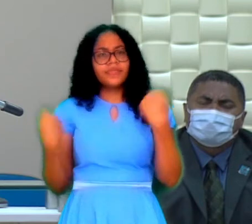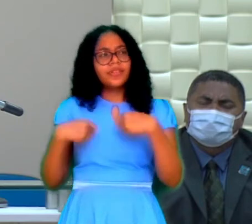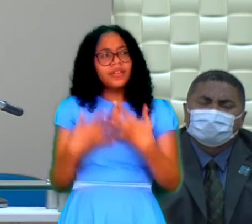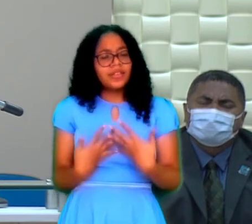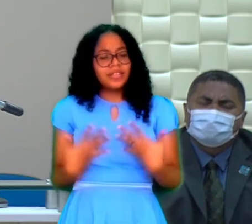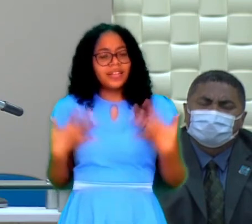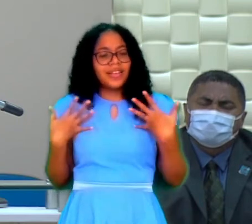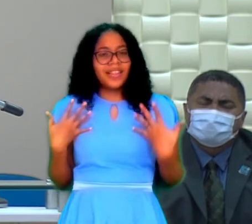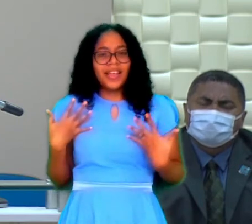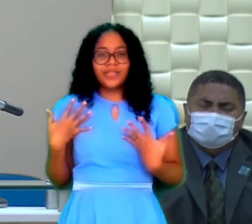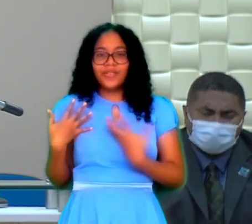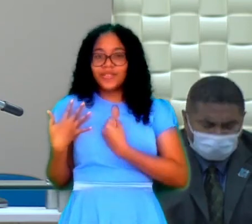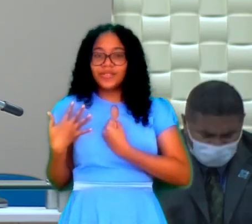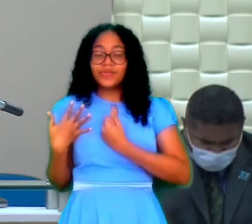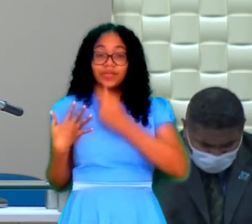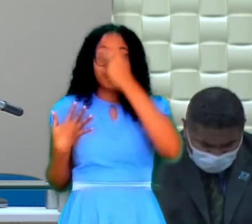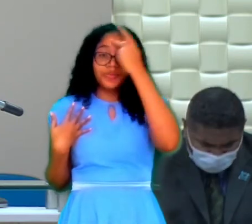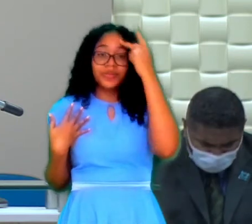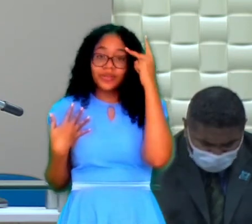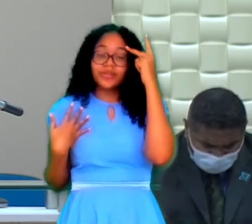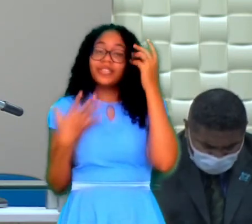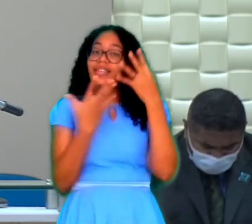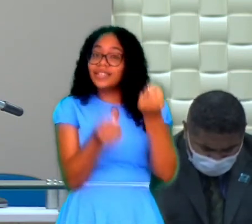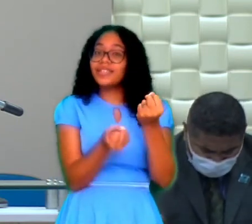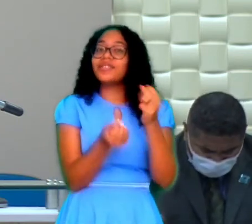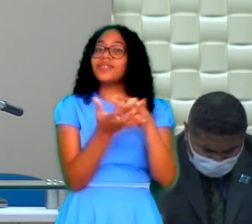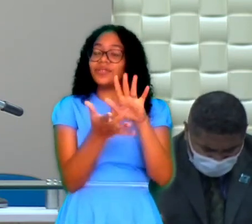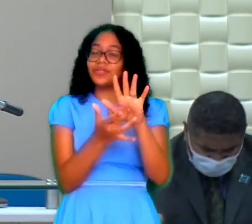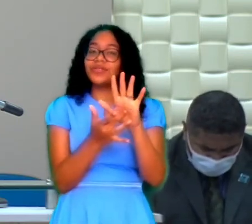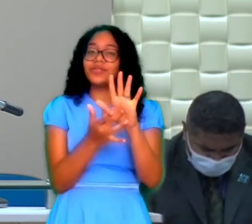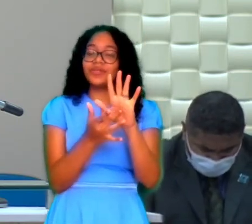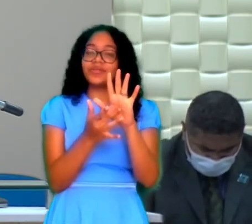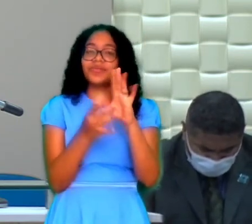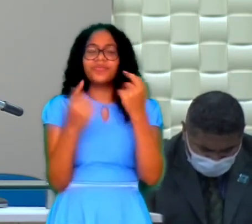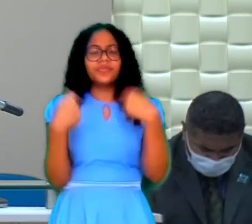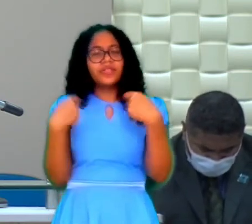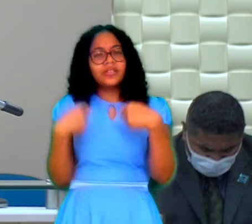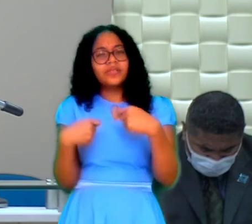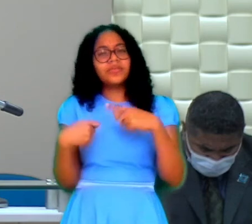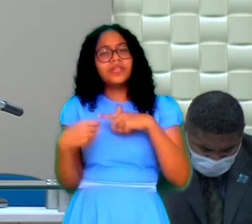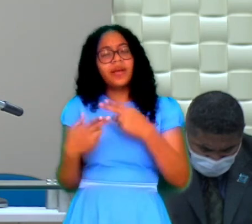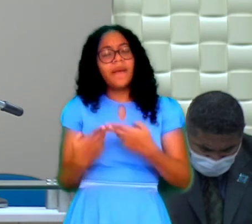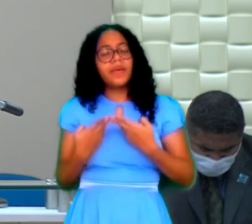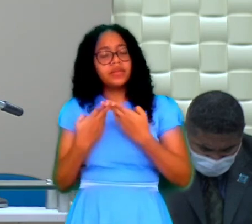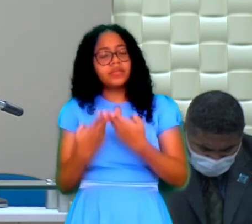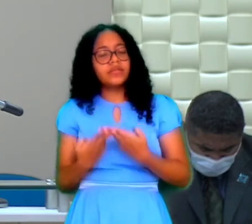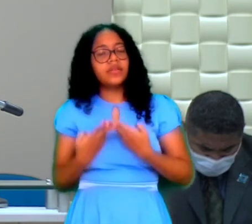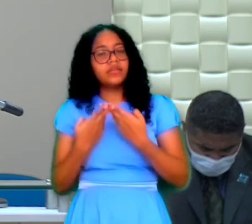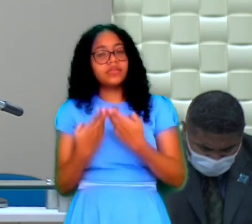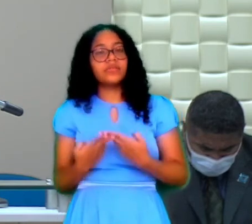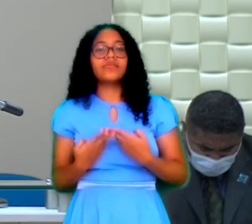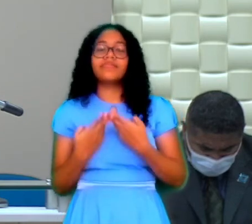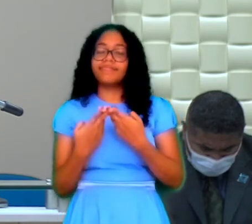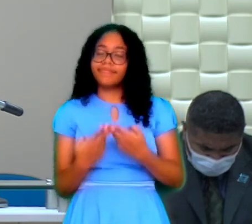E lá dentro ele se lembra do Senhor. E faz um voto ao Senhor.